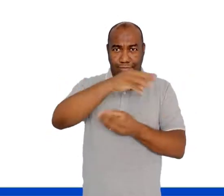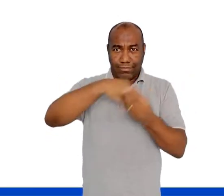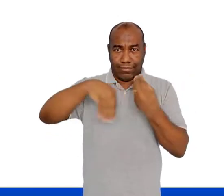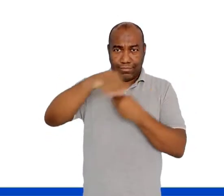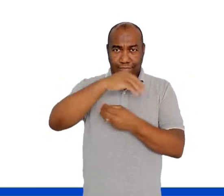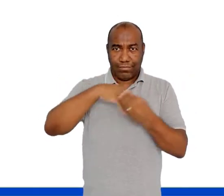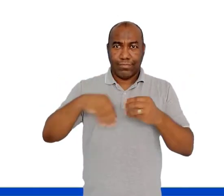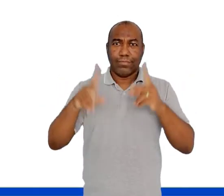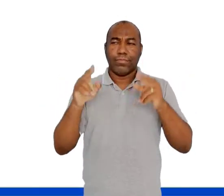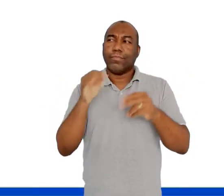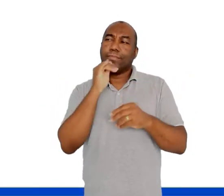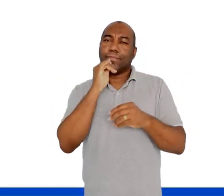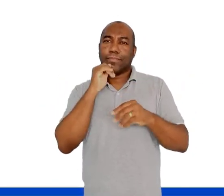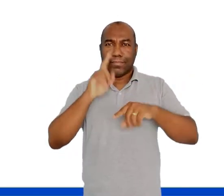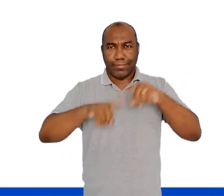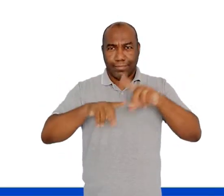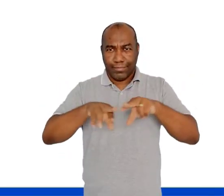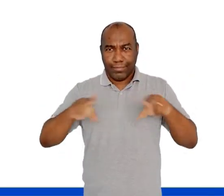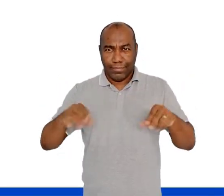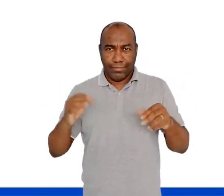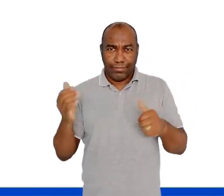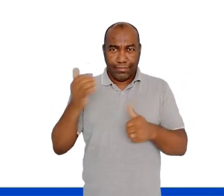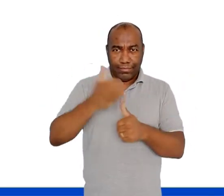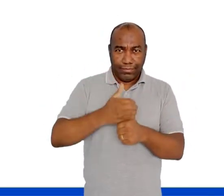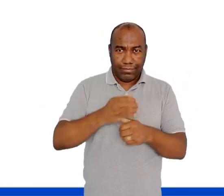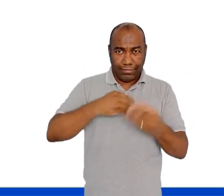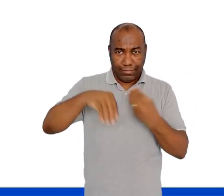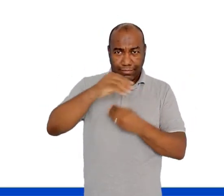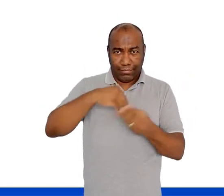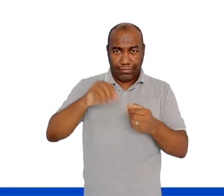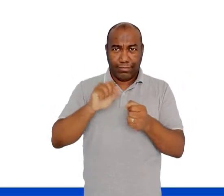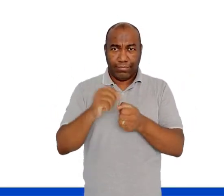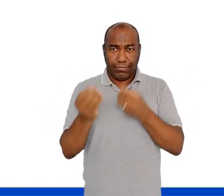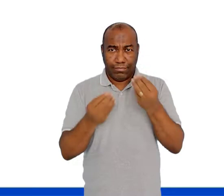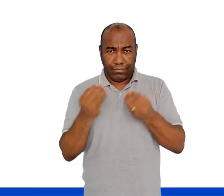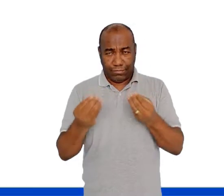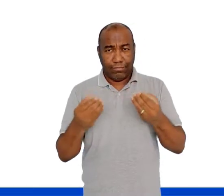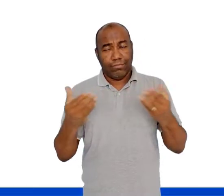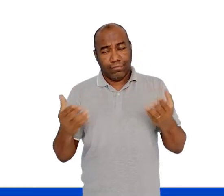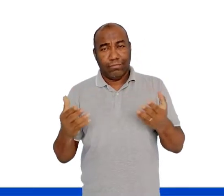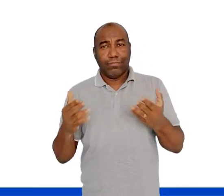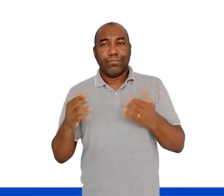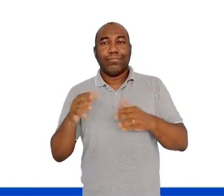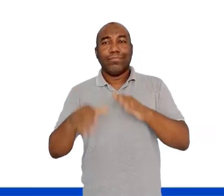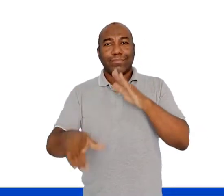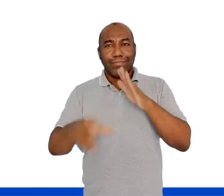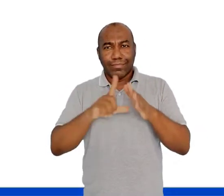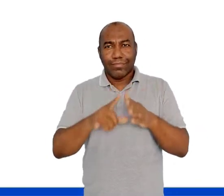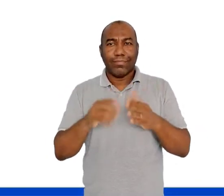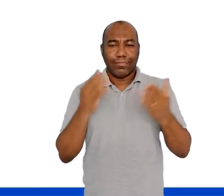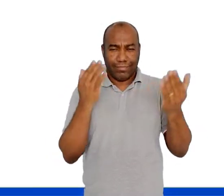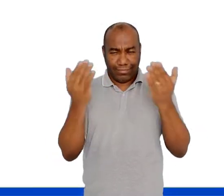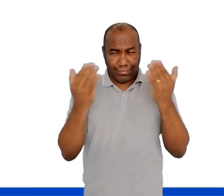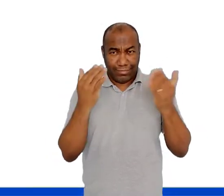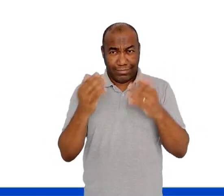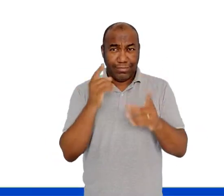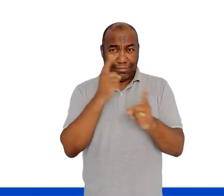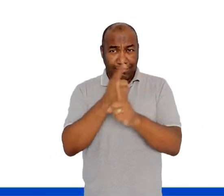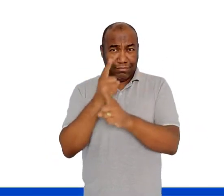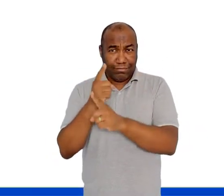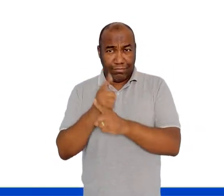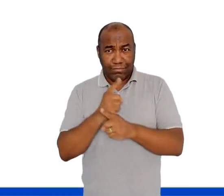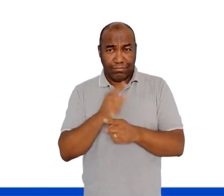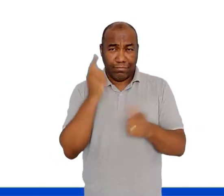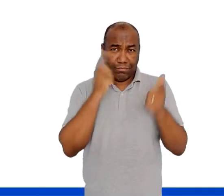E os reagentes, quando combinados, as ligações químicas deles são rompidas, formando novas ligações, e